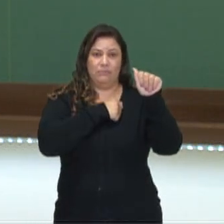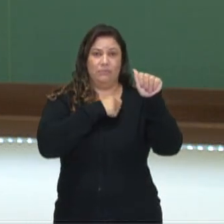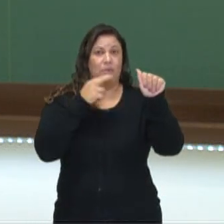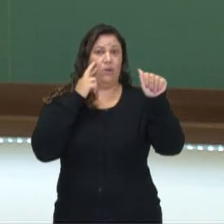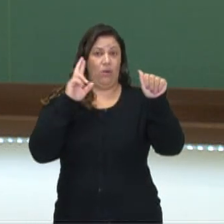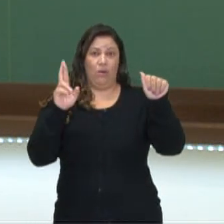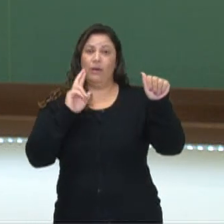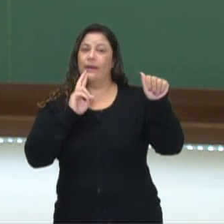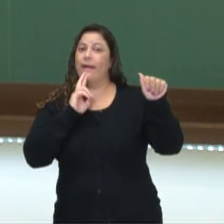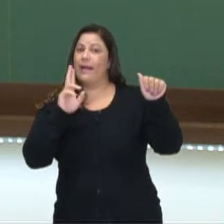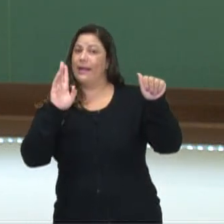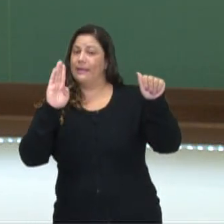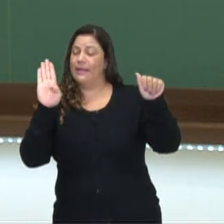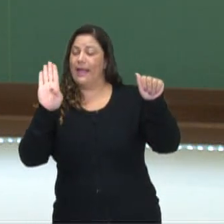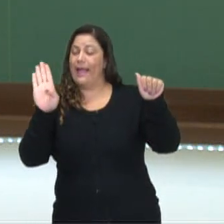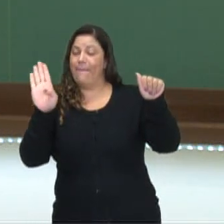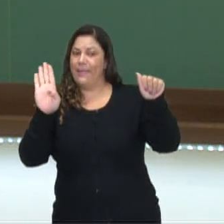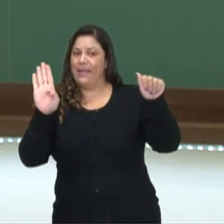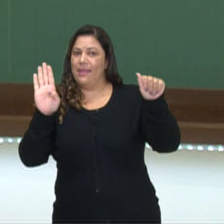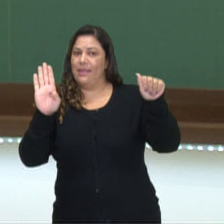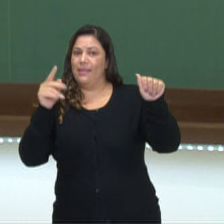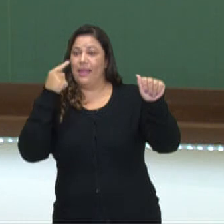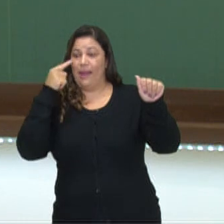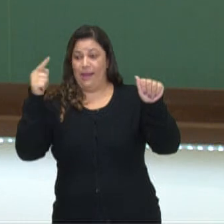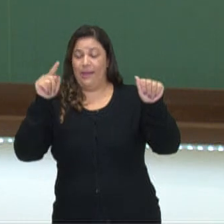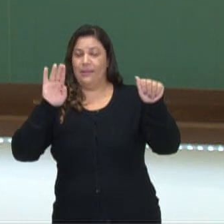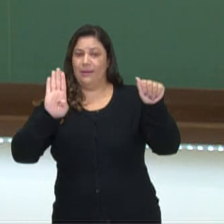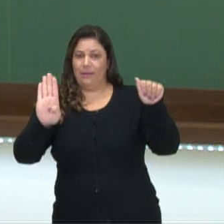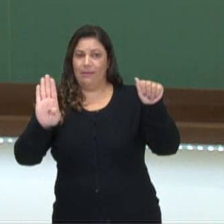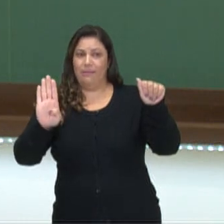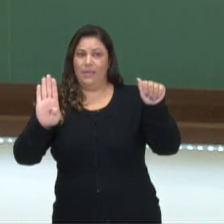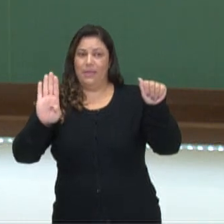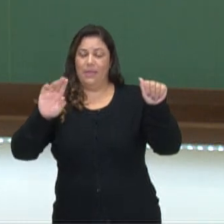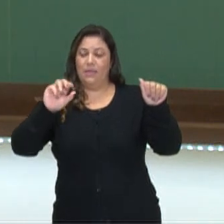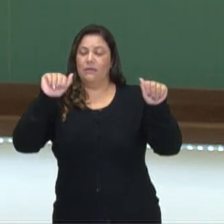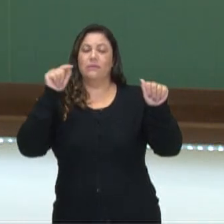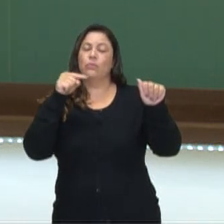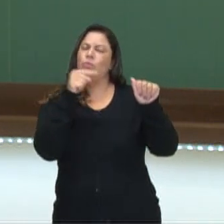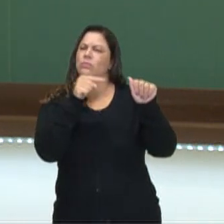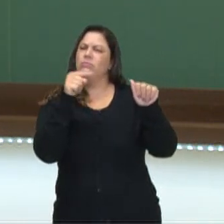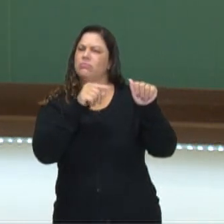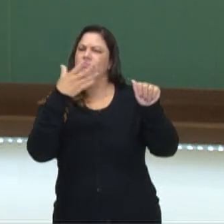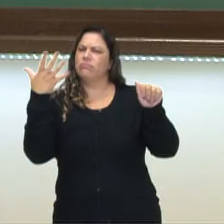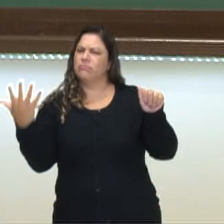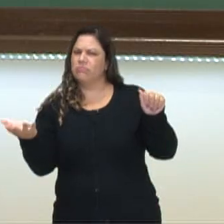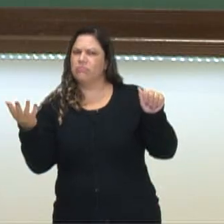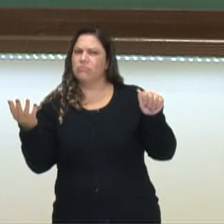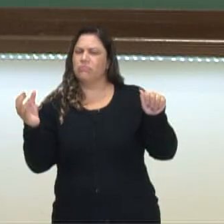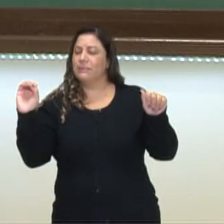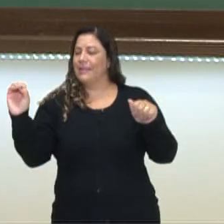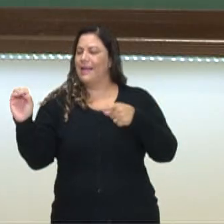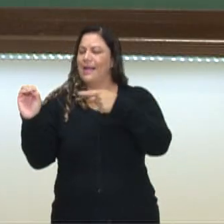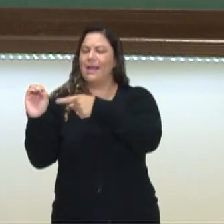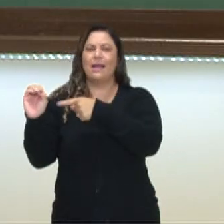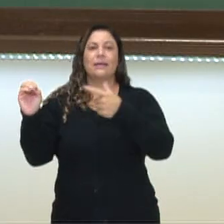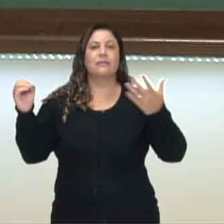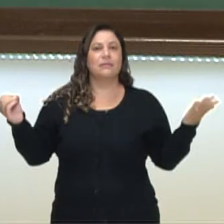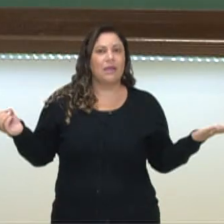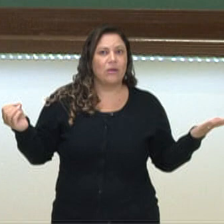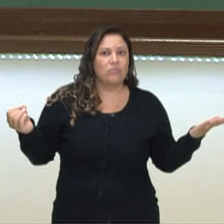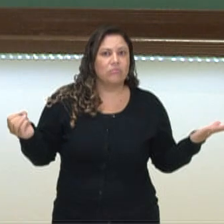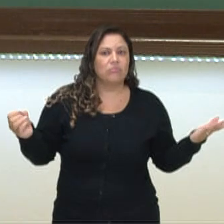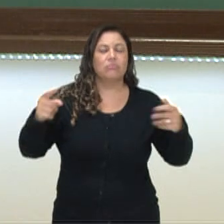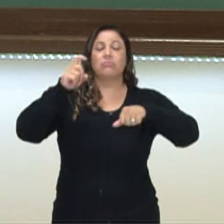B, ó, 45 vezes A igual a zero. Que número eu vou colocar no lugar deste A aqui para poder dar zero? A prof vai dar